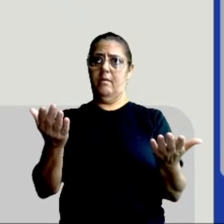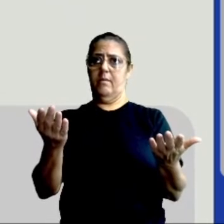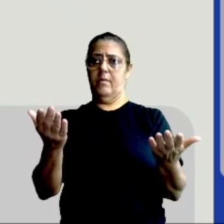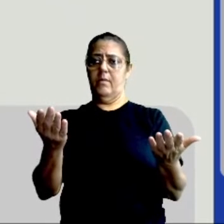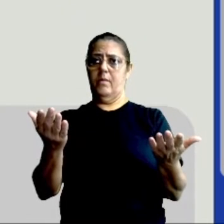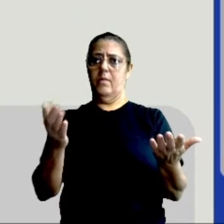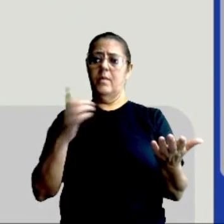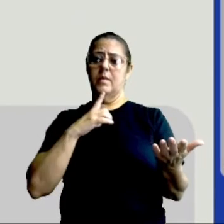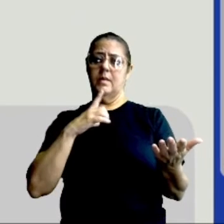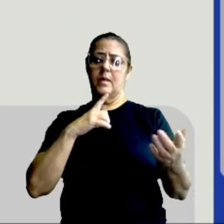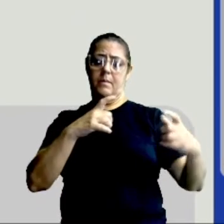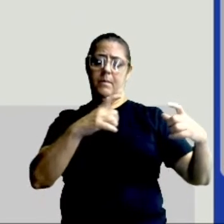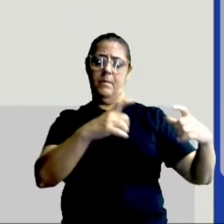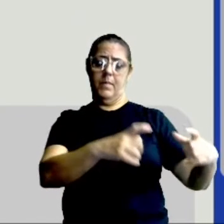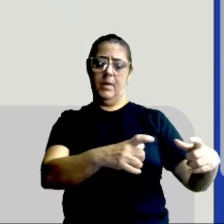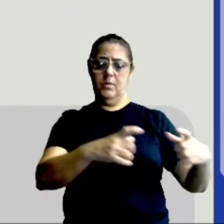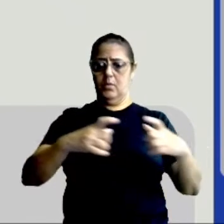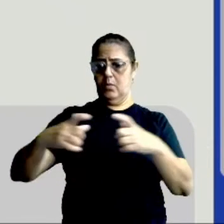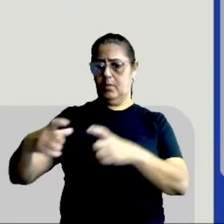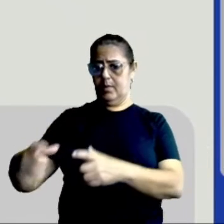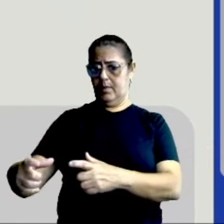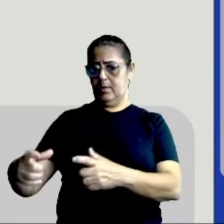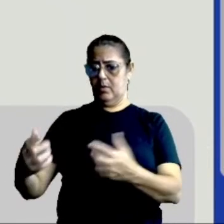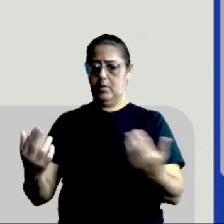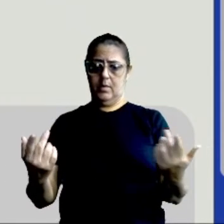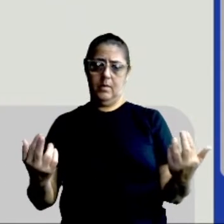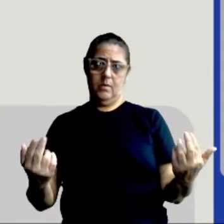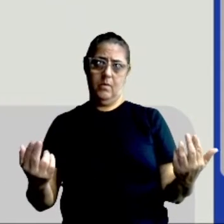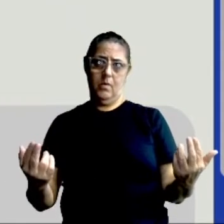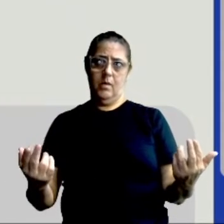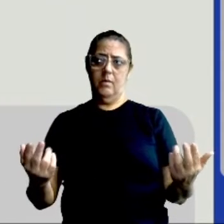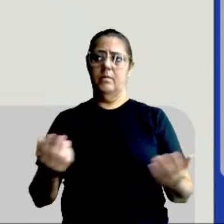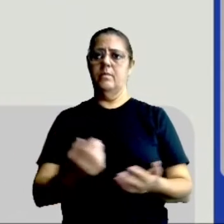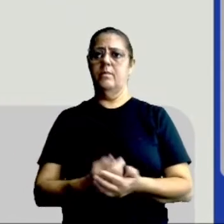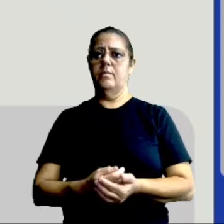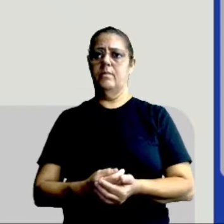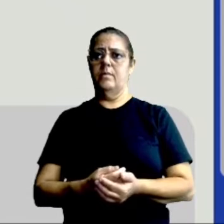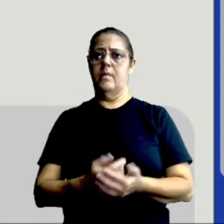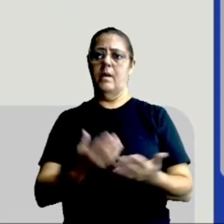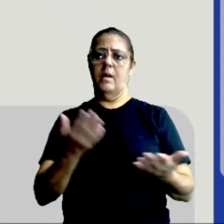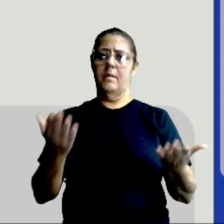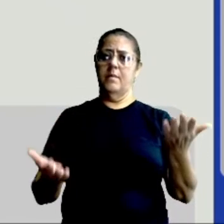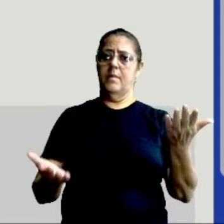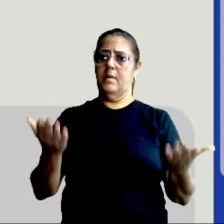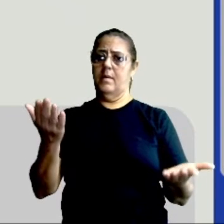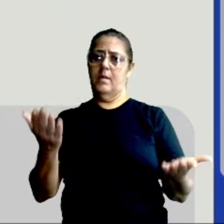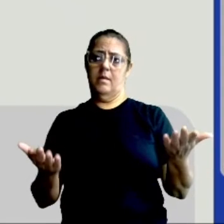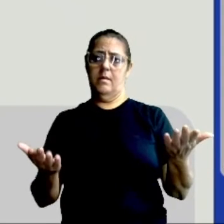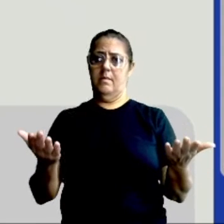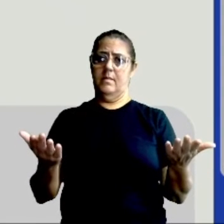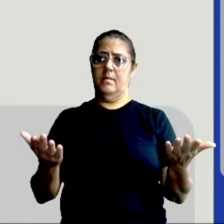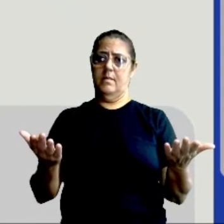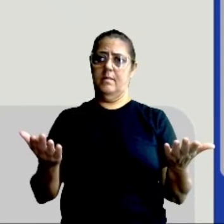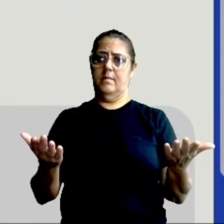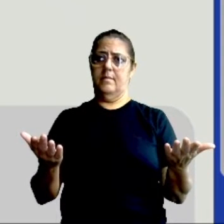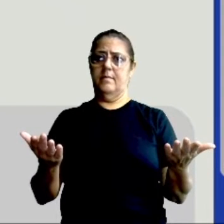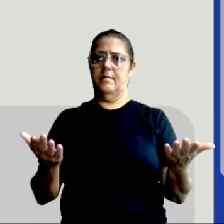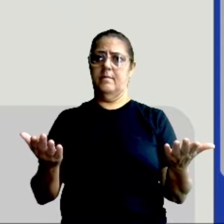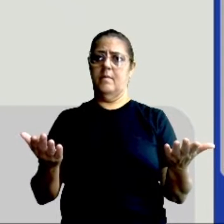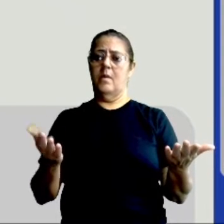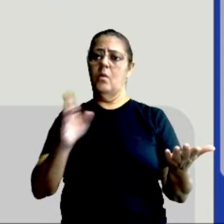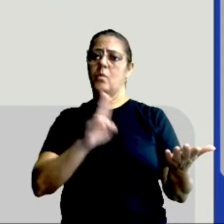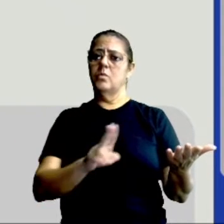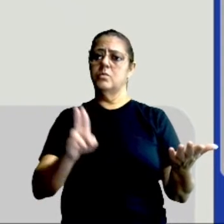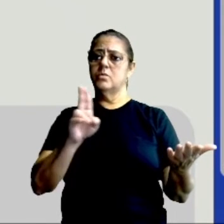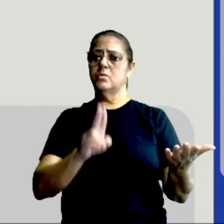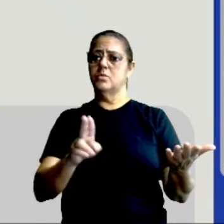em um dos pratos é igual ao peso no outro, tá bom? Então, a balança está equilibrada e, para isso,